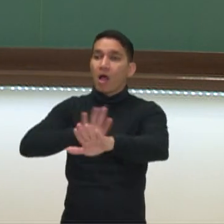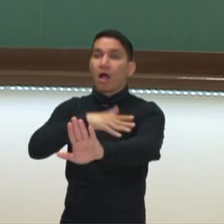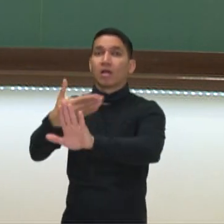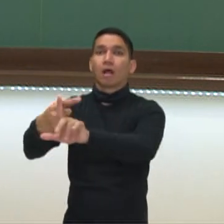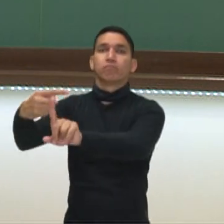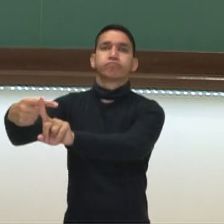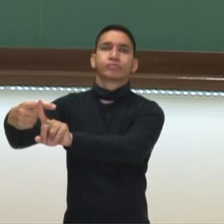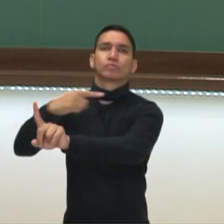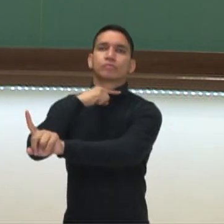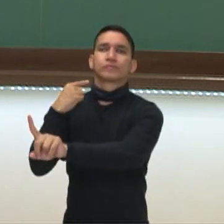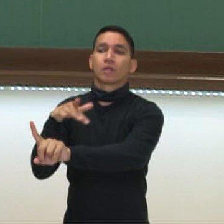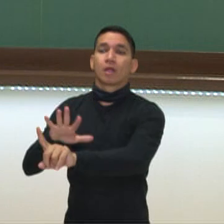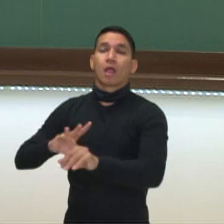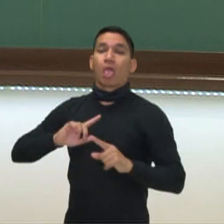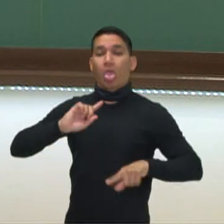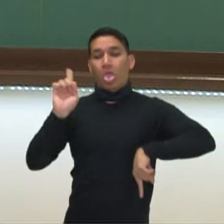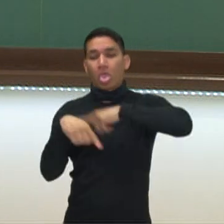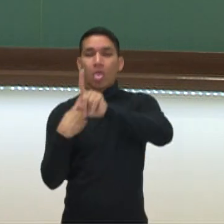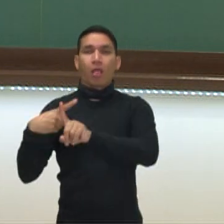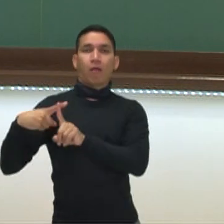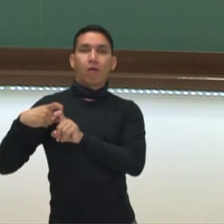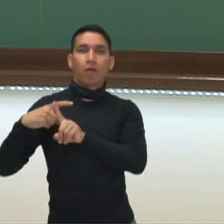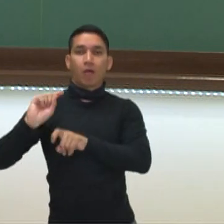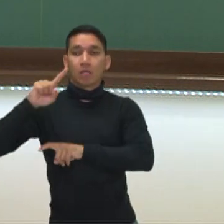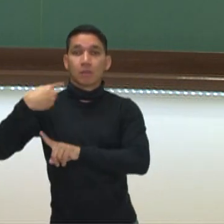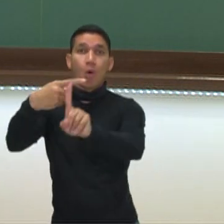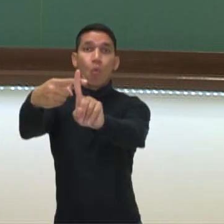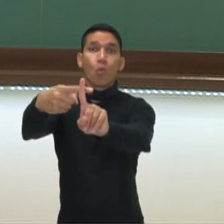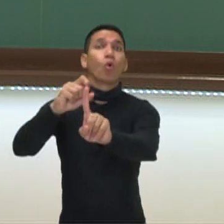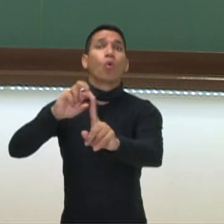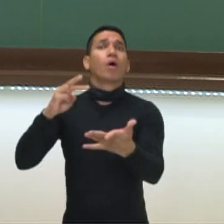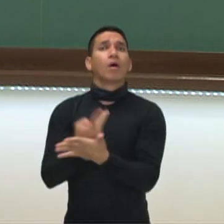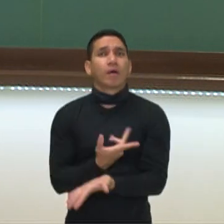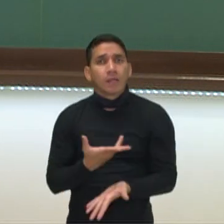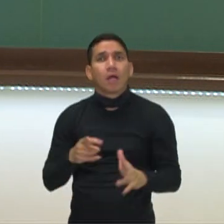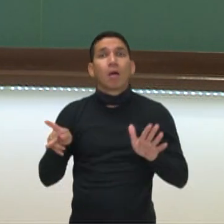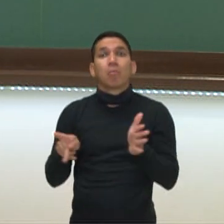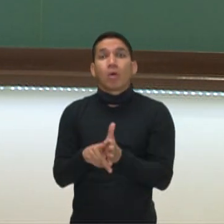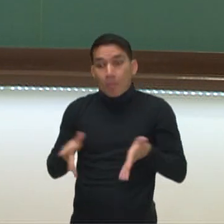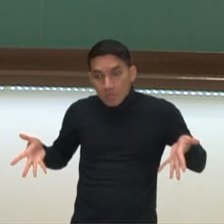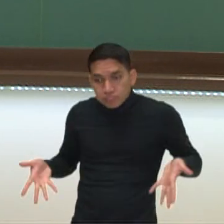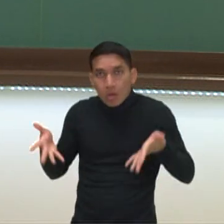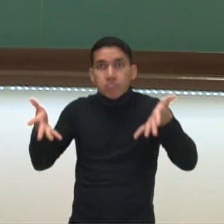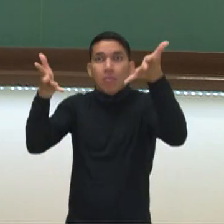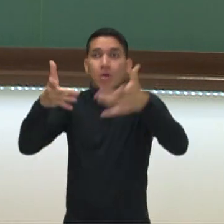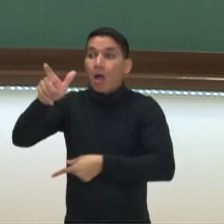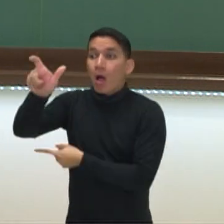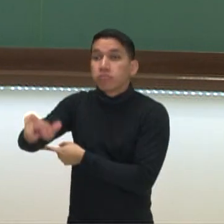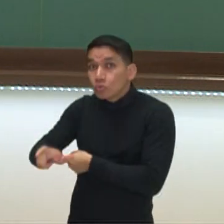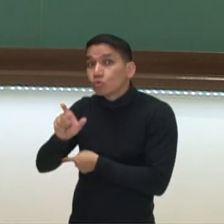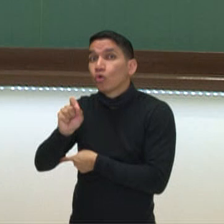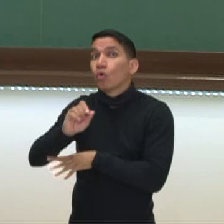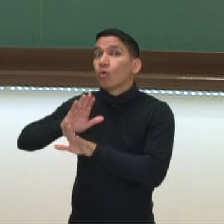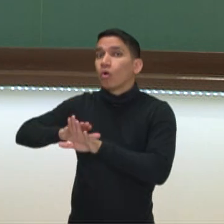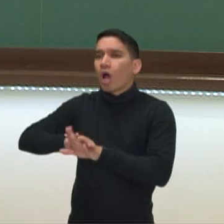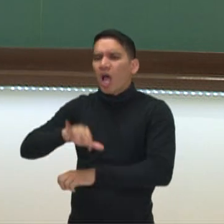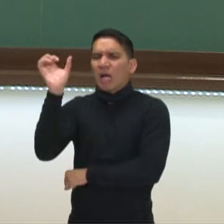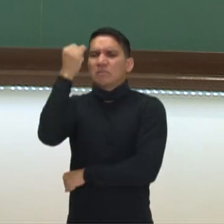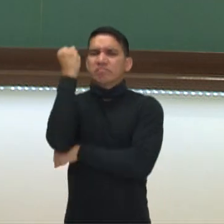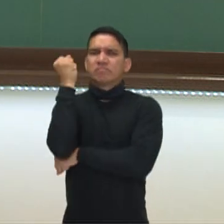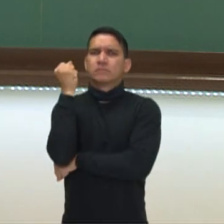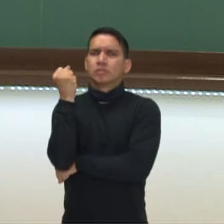se transformam em suásticas e depois em cruzes. Então a ideia é de dar um incentivo à população soviética para resistir